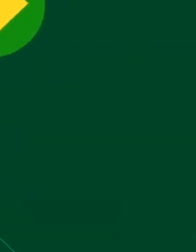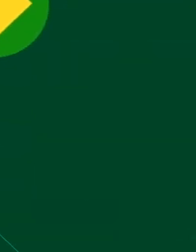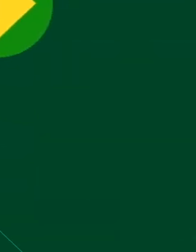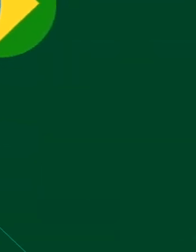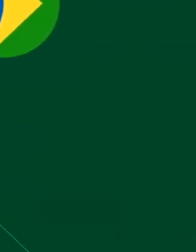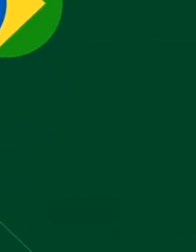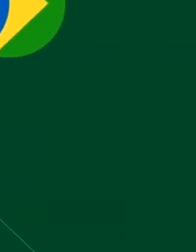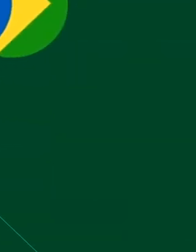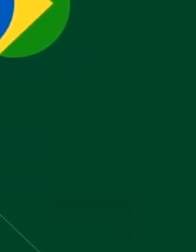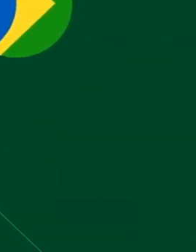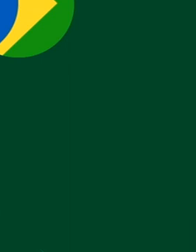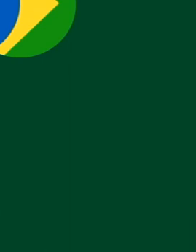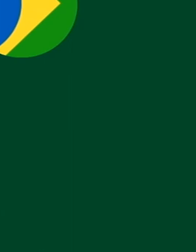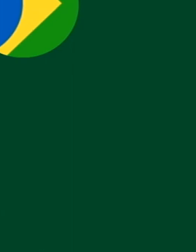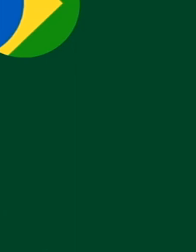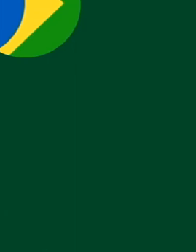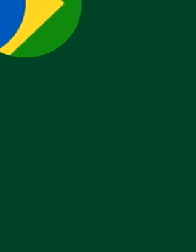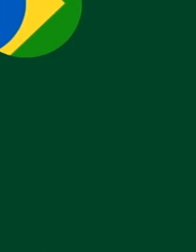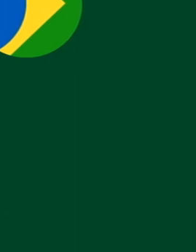Momento Saúde